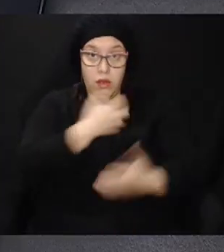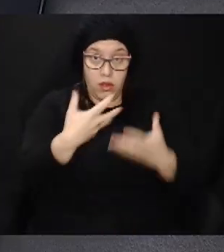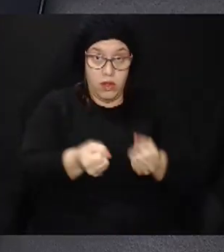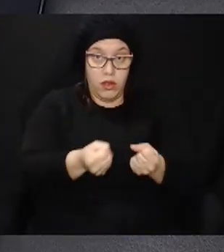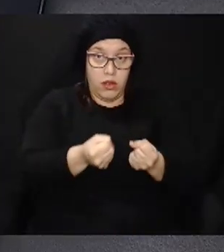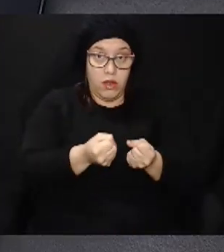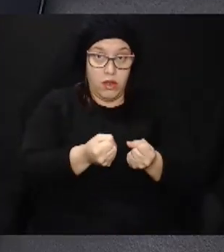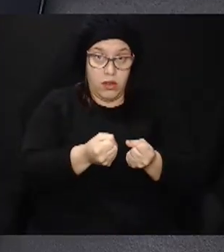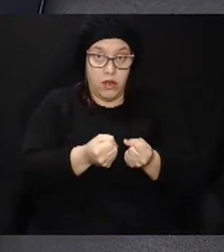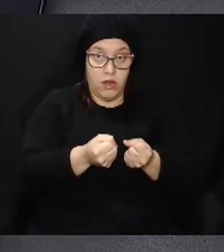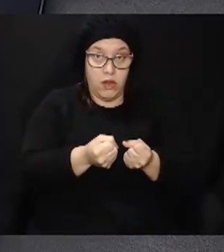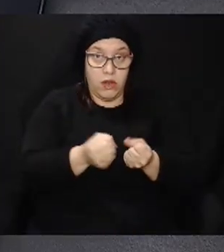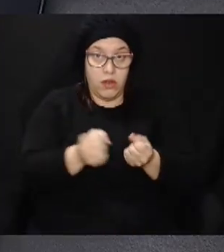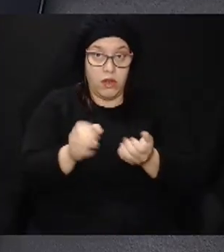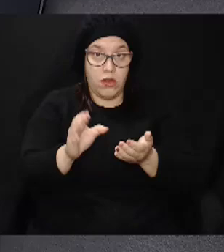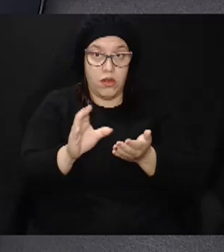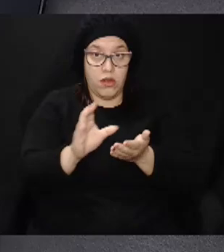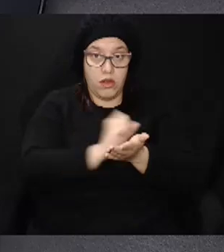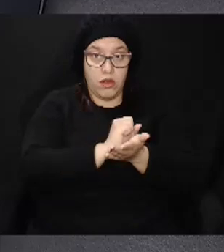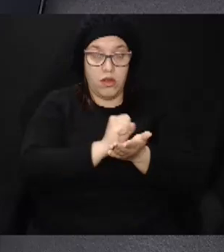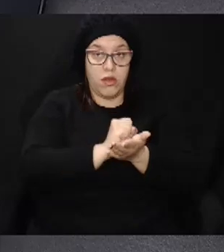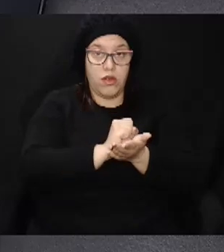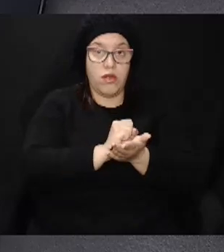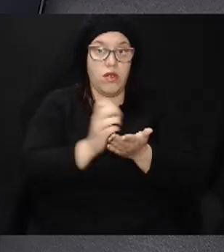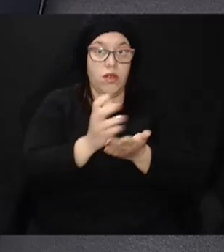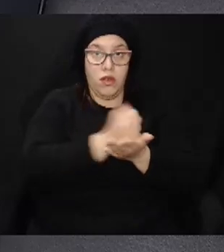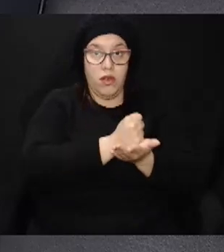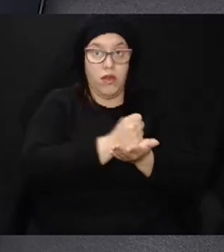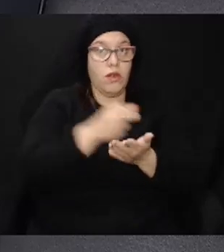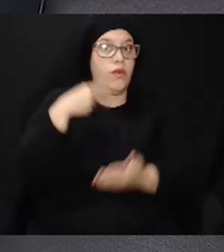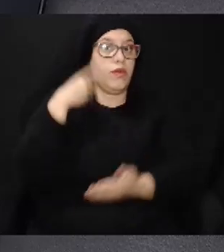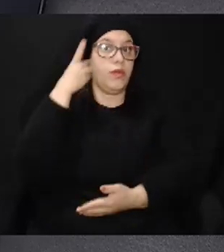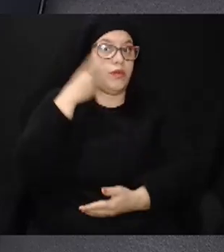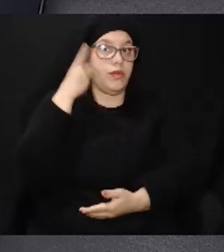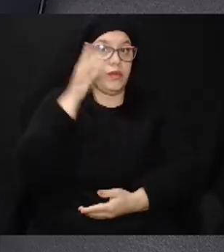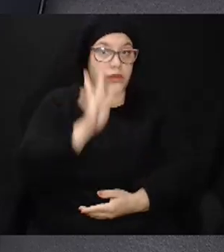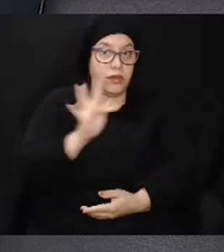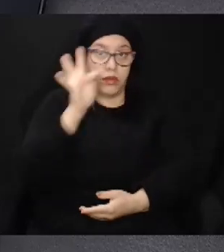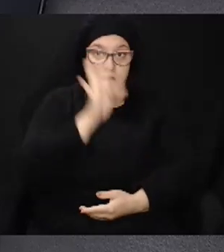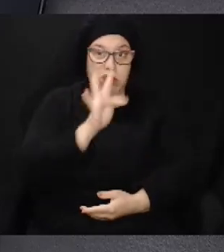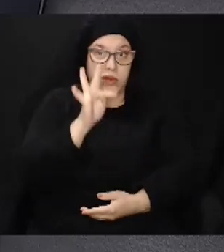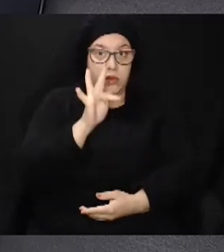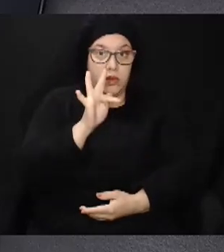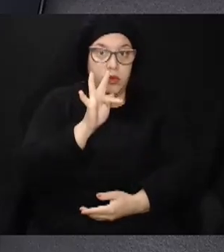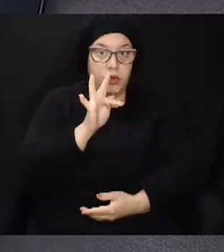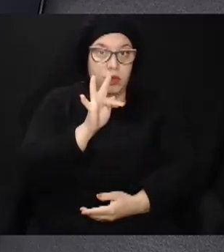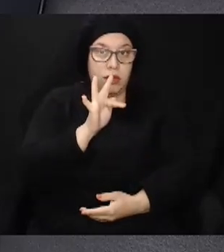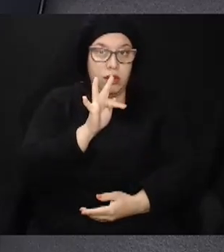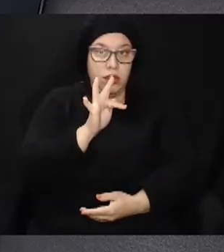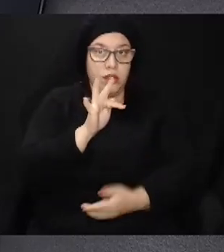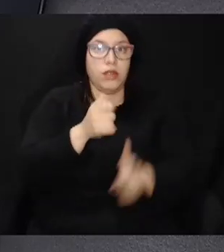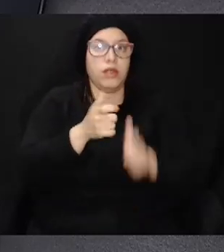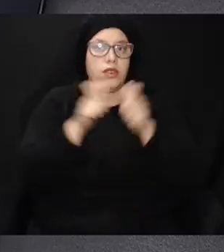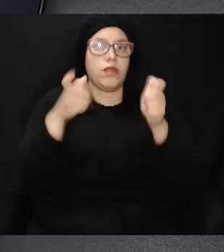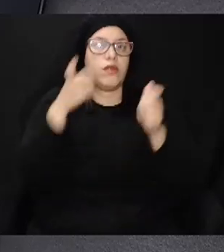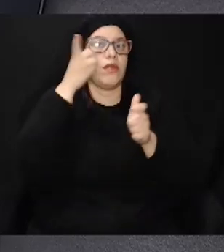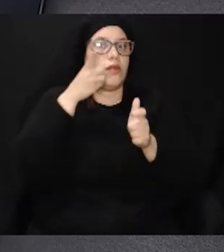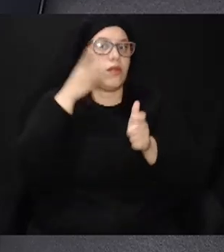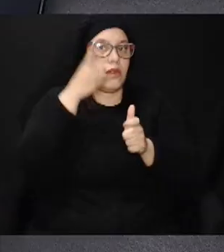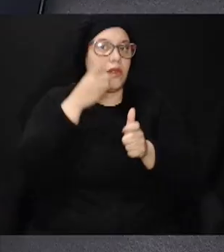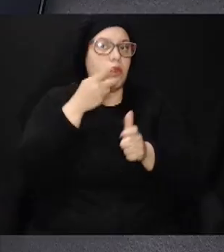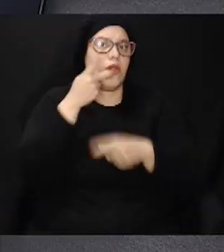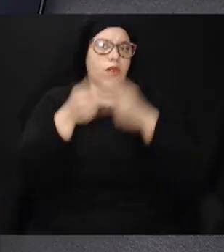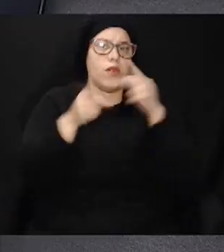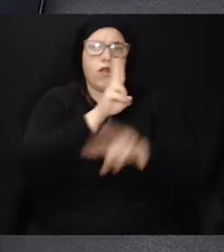de emendas parlamentares de deputados federais, grandes deputados federais. Eu não vou citar os